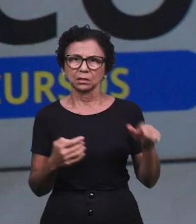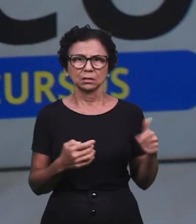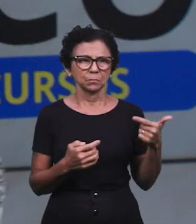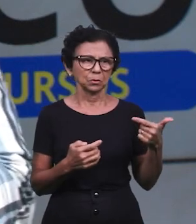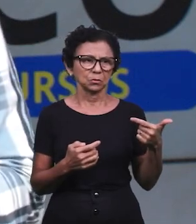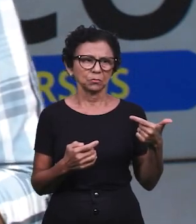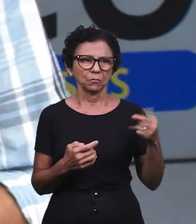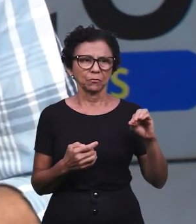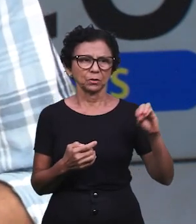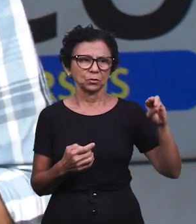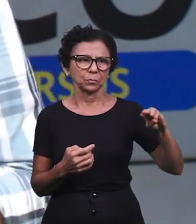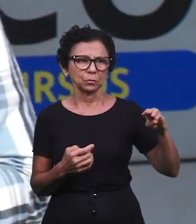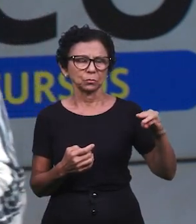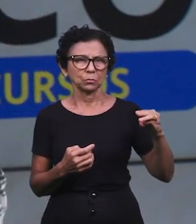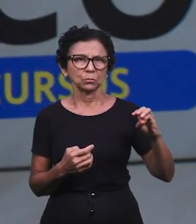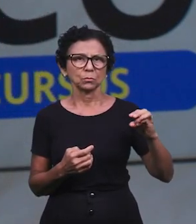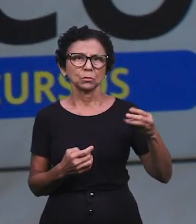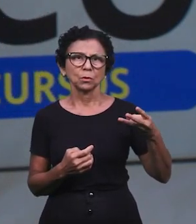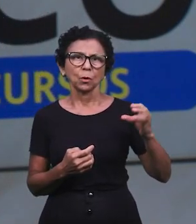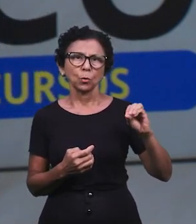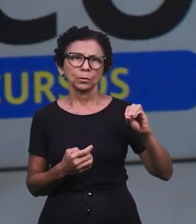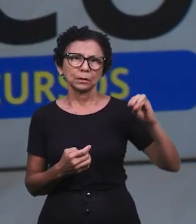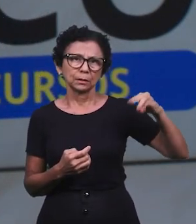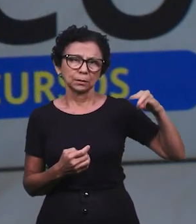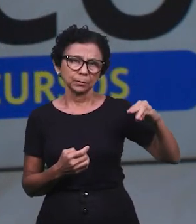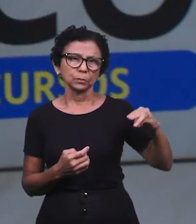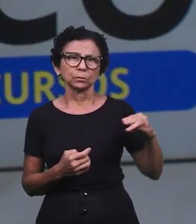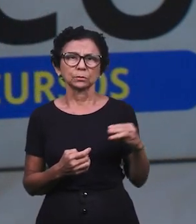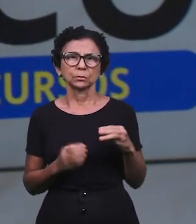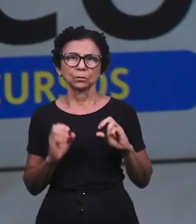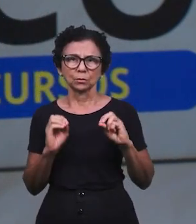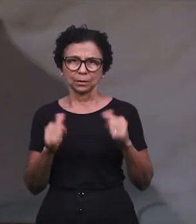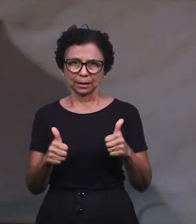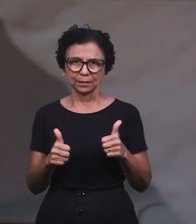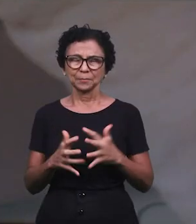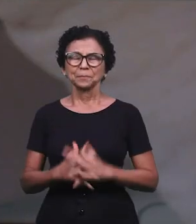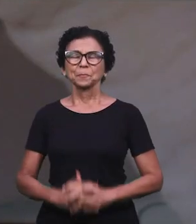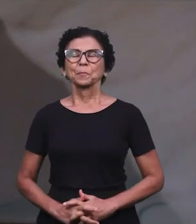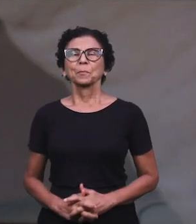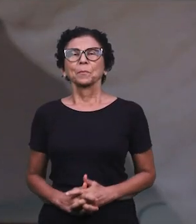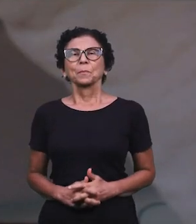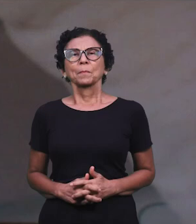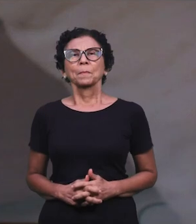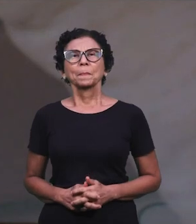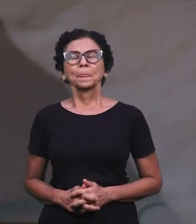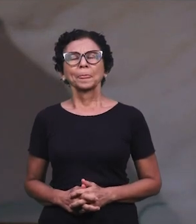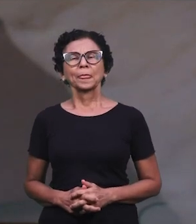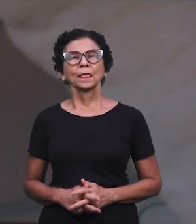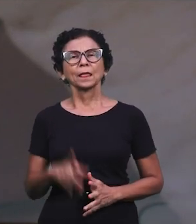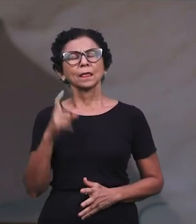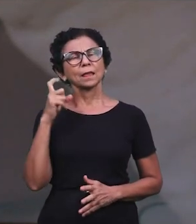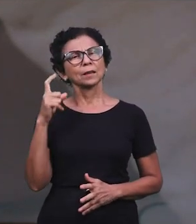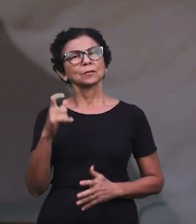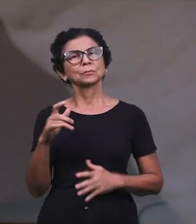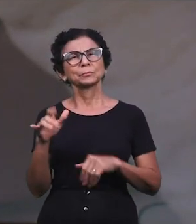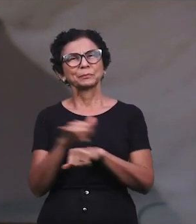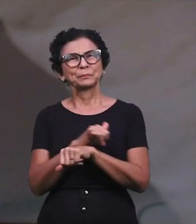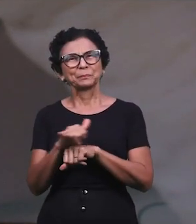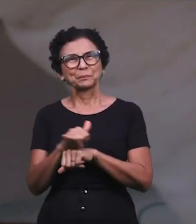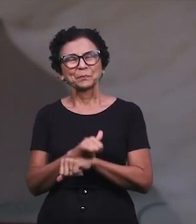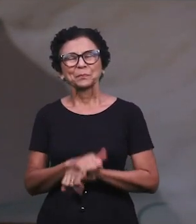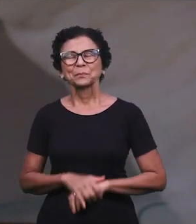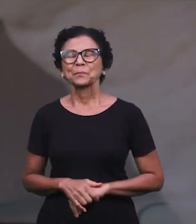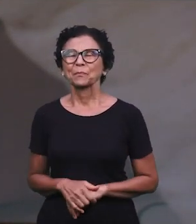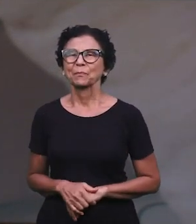20 minutos, 30 minutos, até retomar, tudo bem? Essa técnica aqui é interessante porque, às